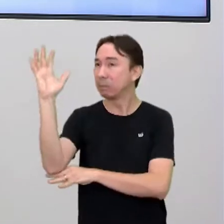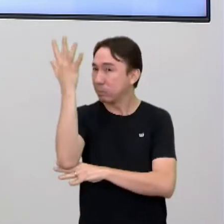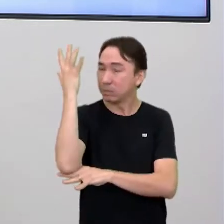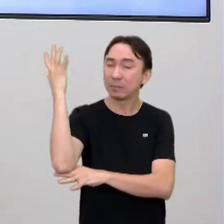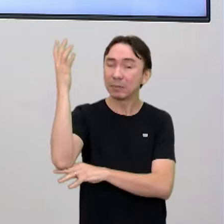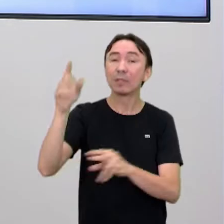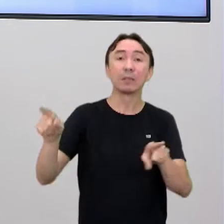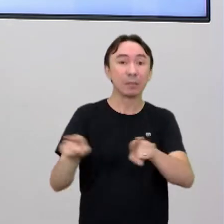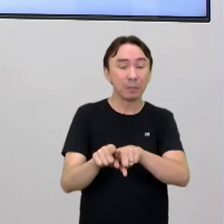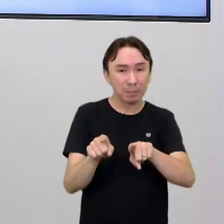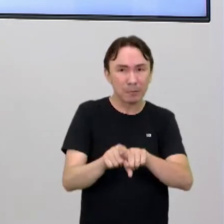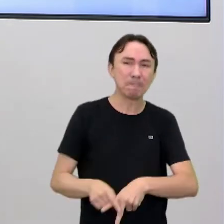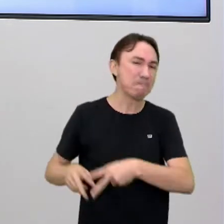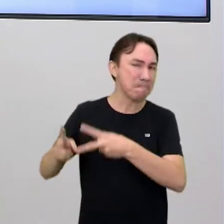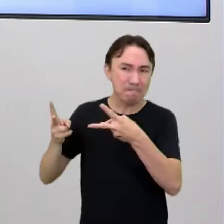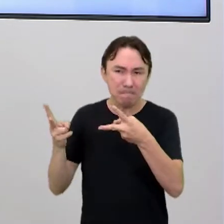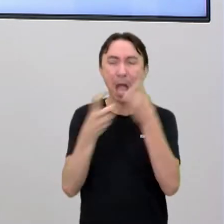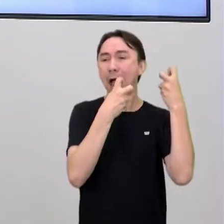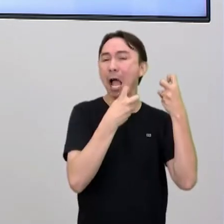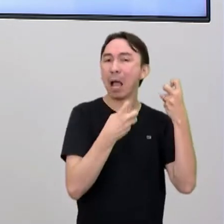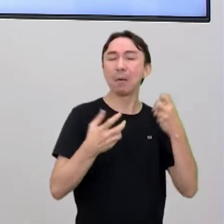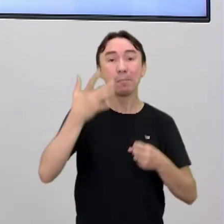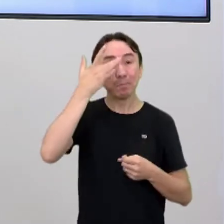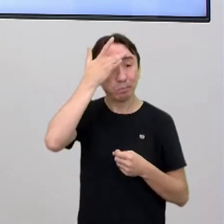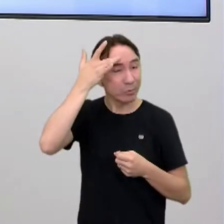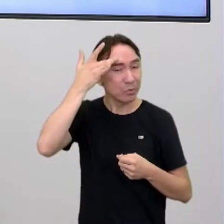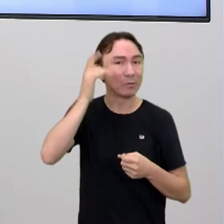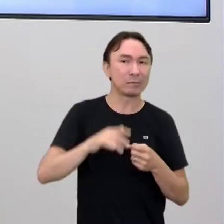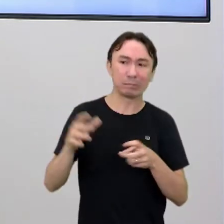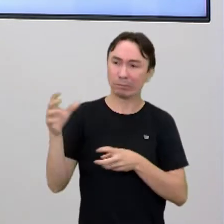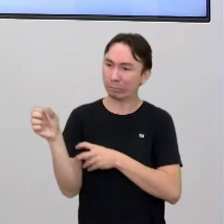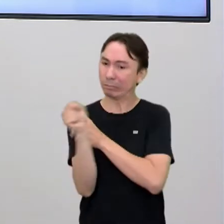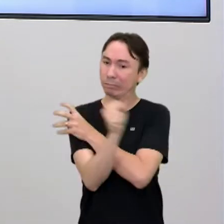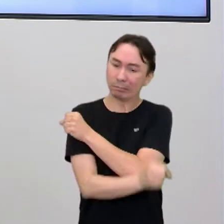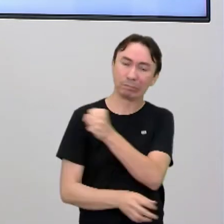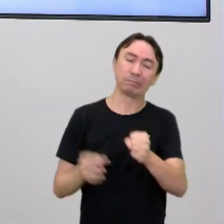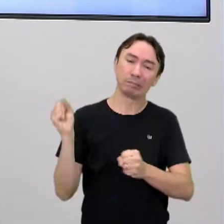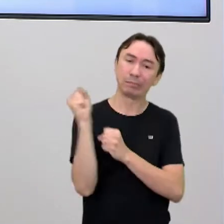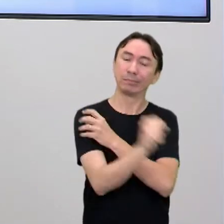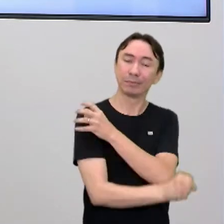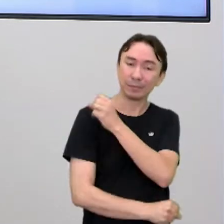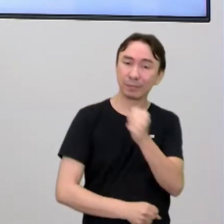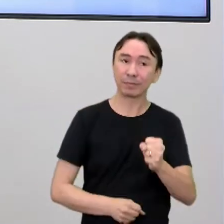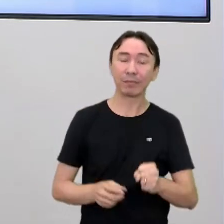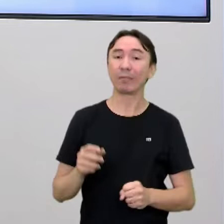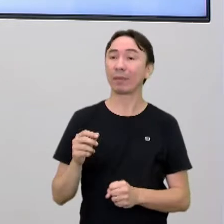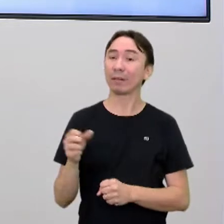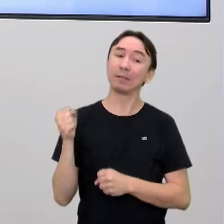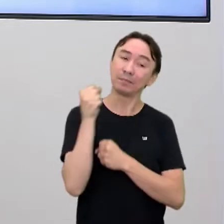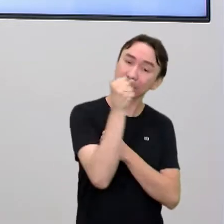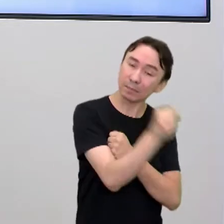gerando excedentes de capital ao continente europeu, principalmente as potências